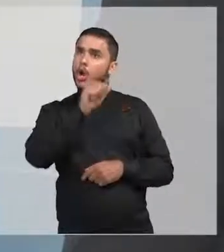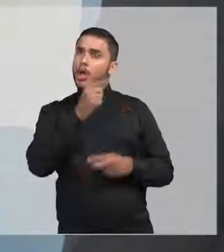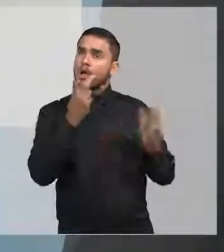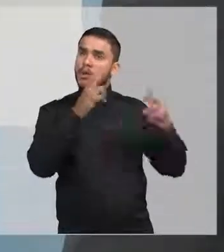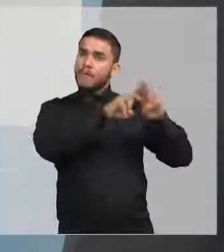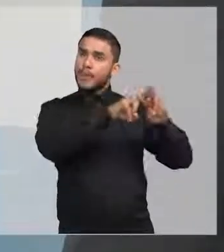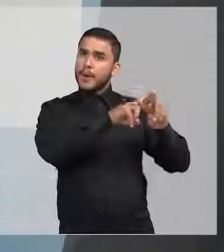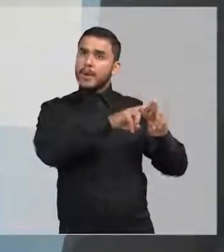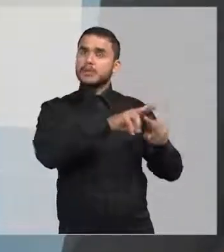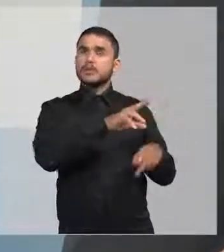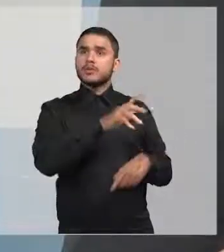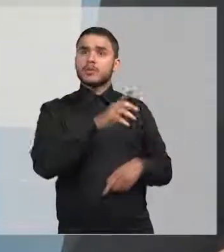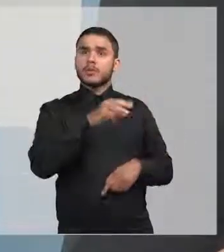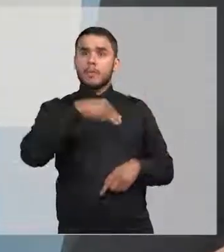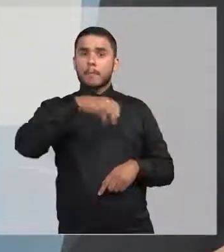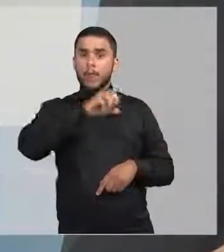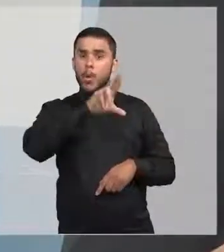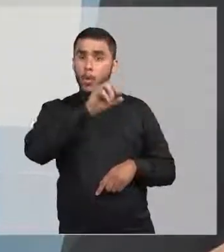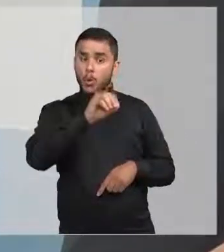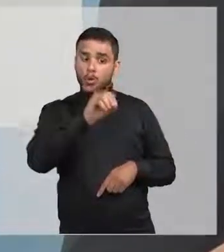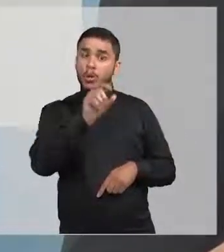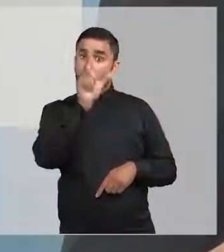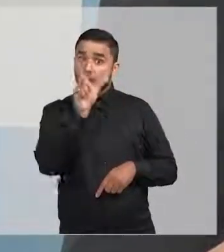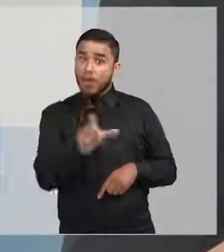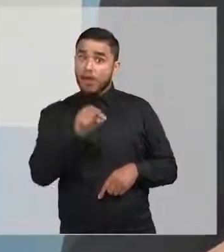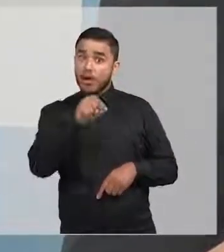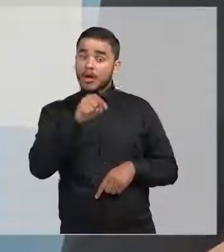uma artimanha, uma